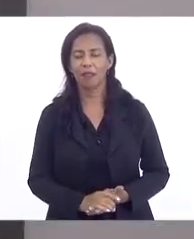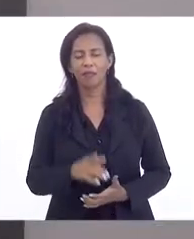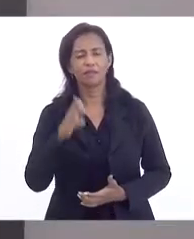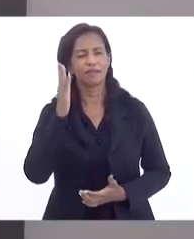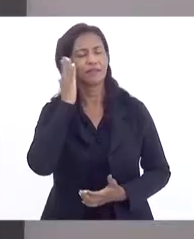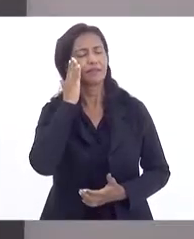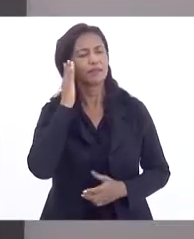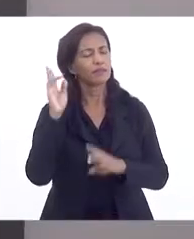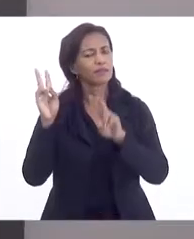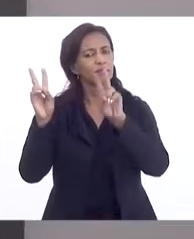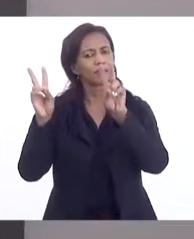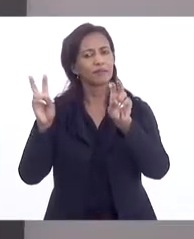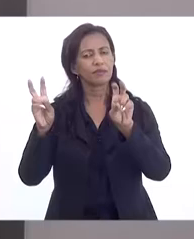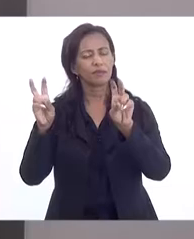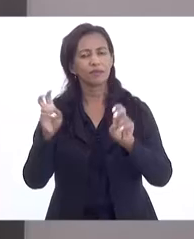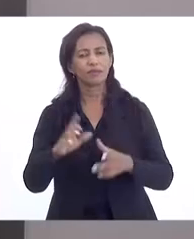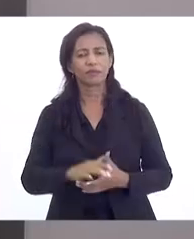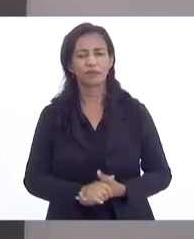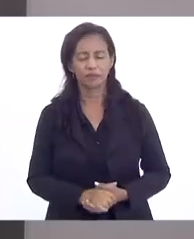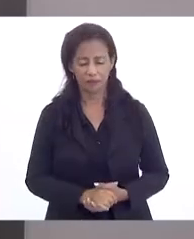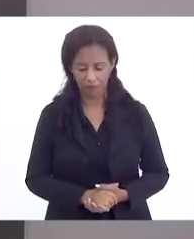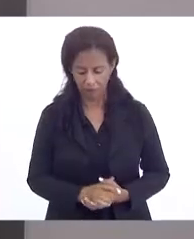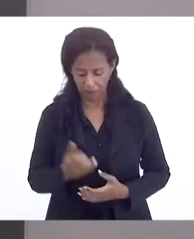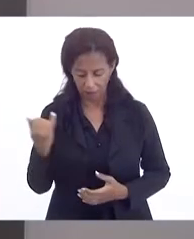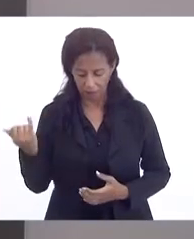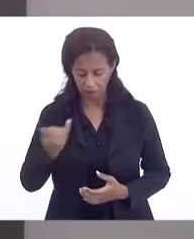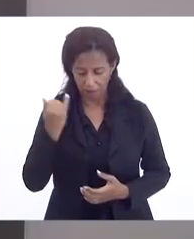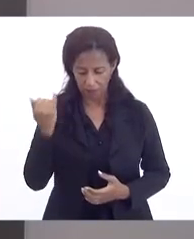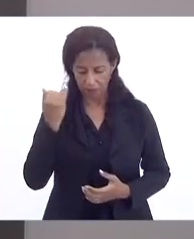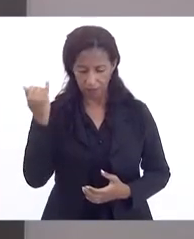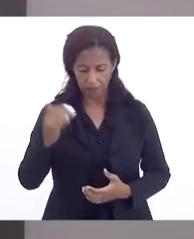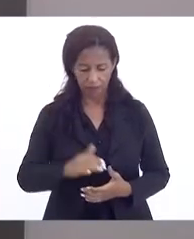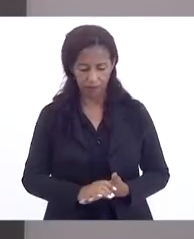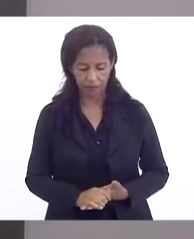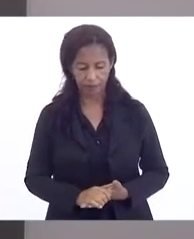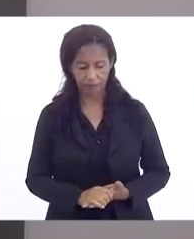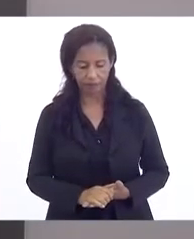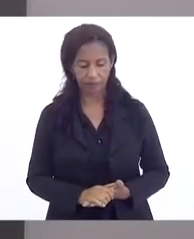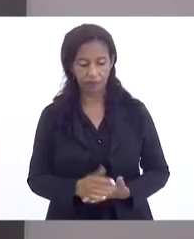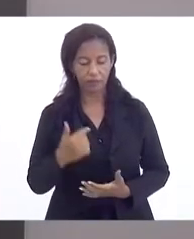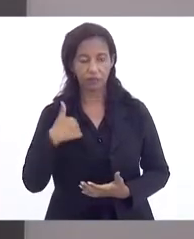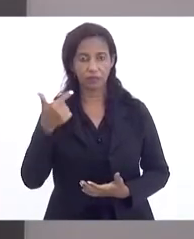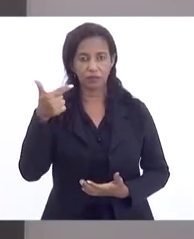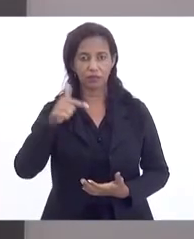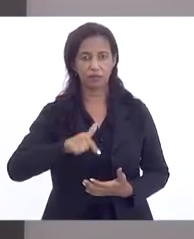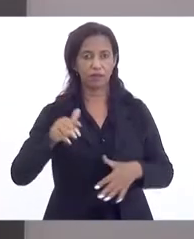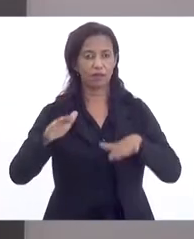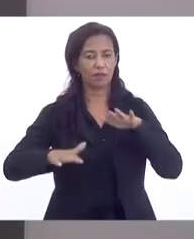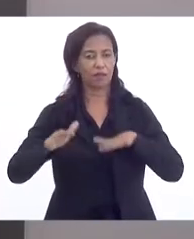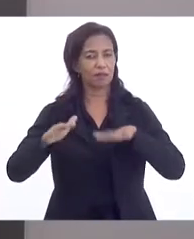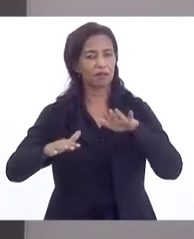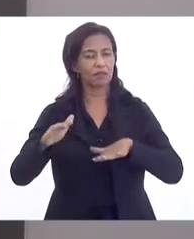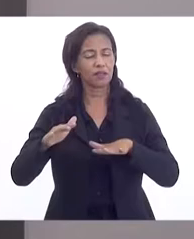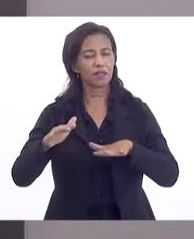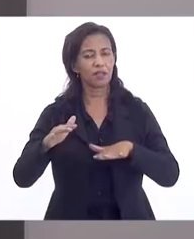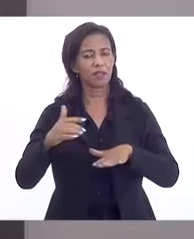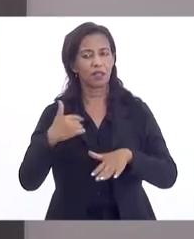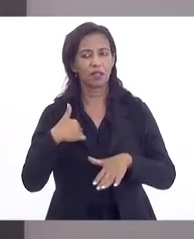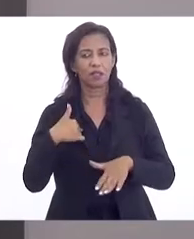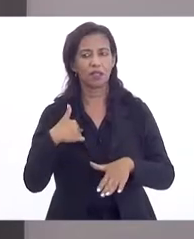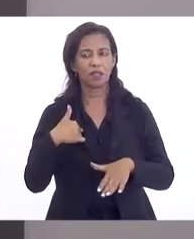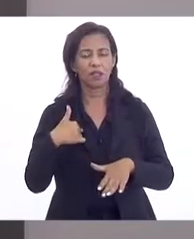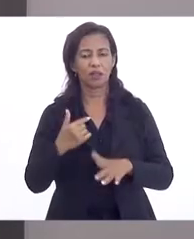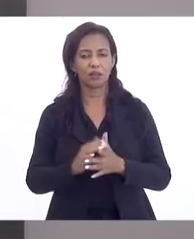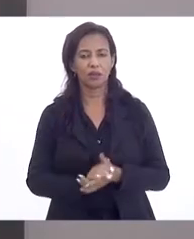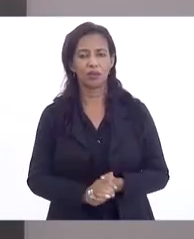tema que muito importante. Até repito, né? Apesar de ideologicamente, muitas vezes, eu me